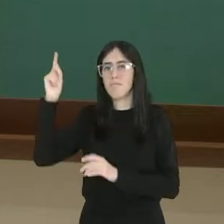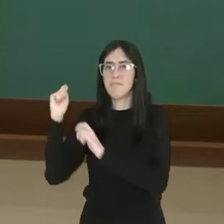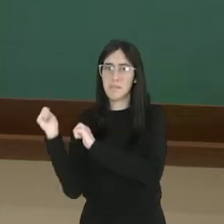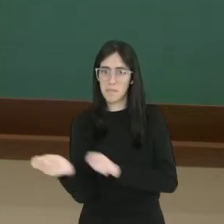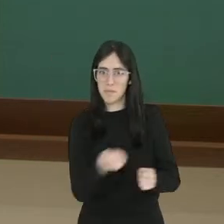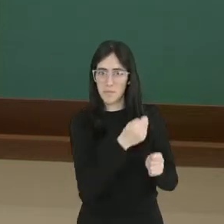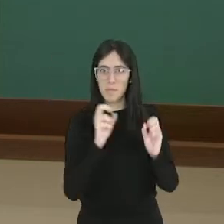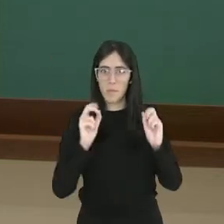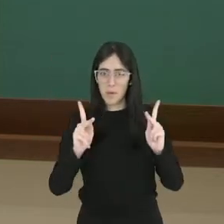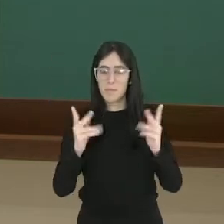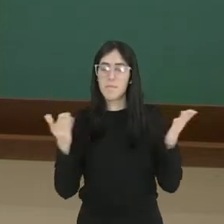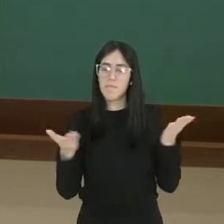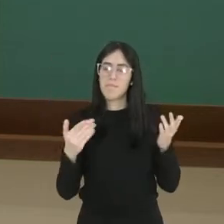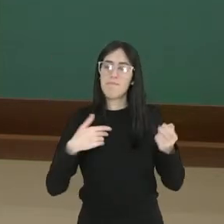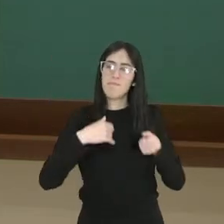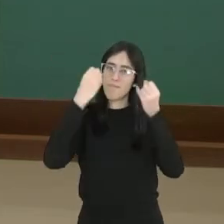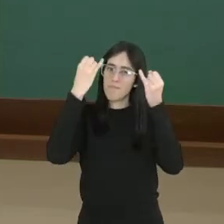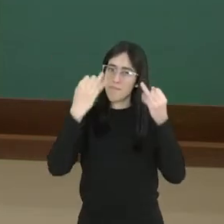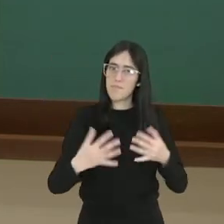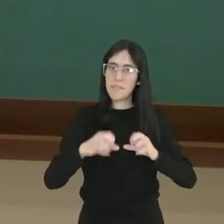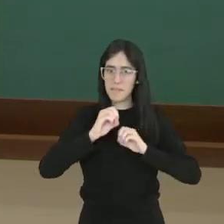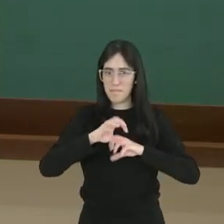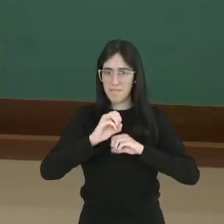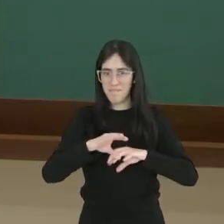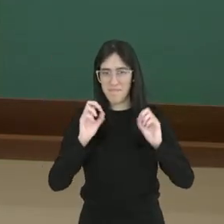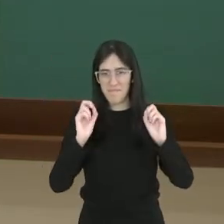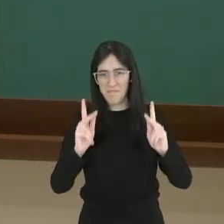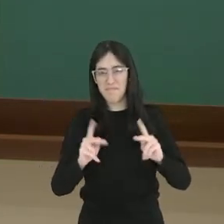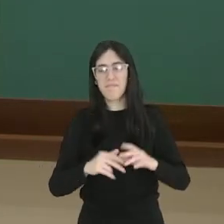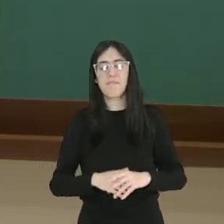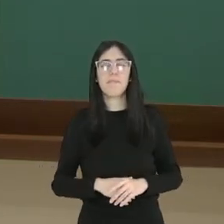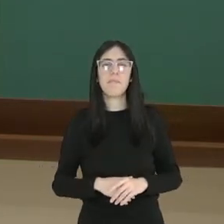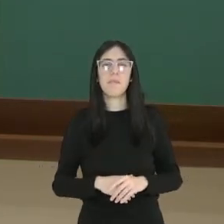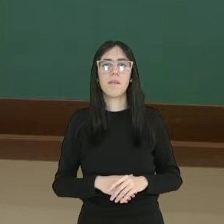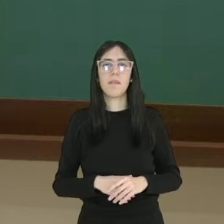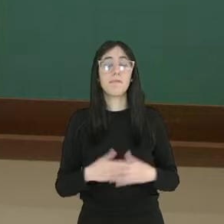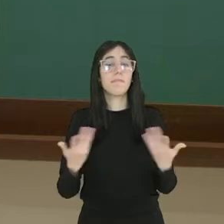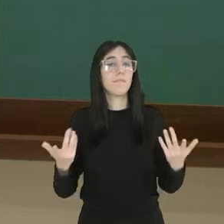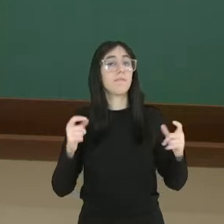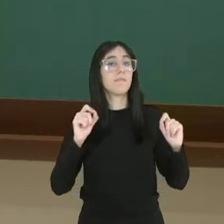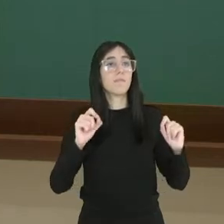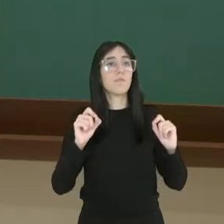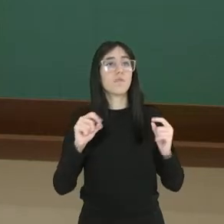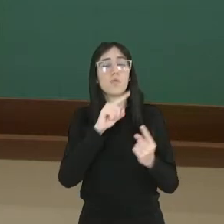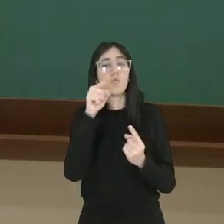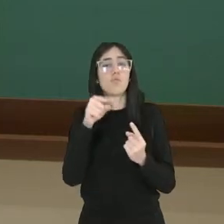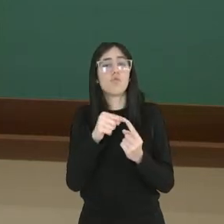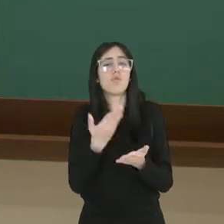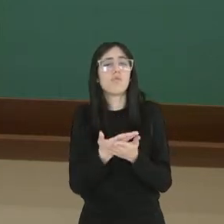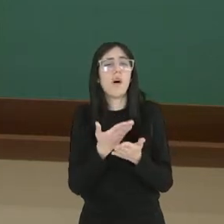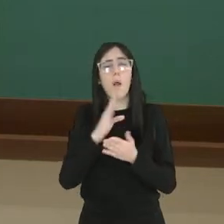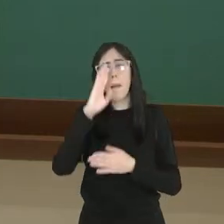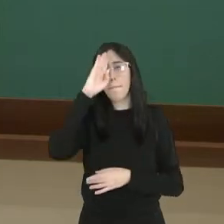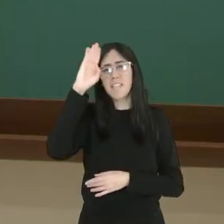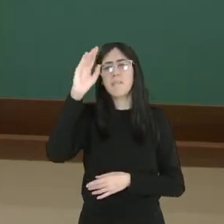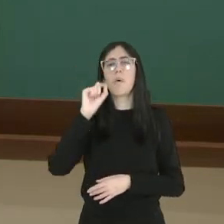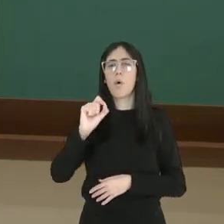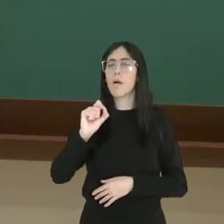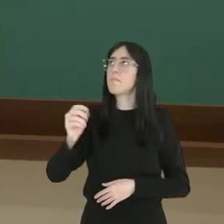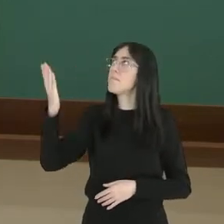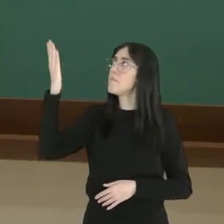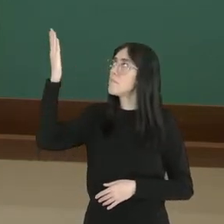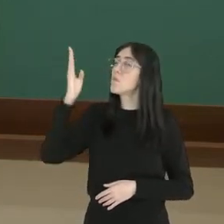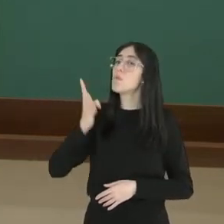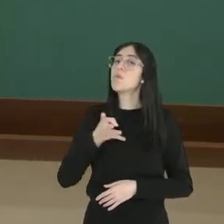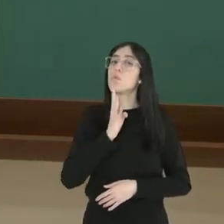E é sobre isso que nós vamos conversar um pouquinho hoje. Então, quais que são os nossos objetivos principais? Reconhecer